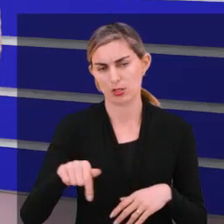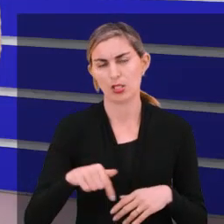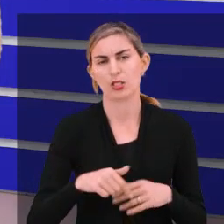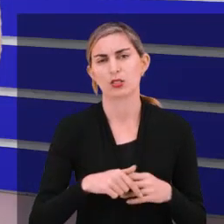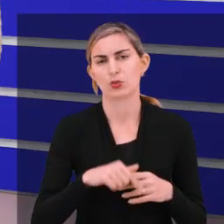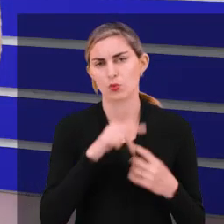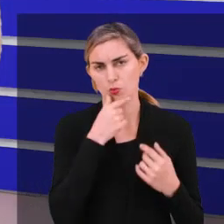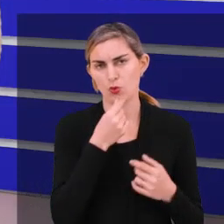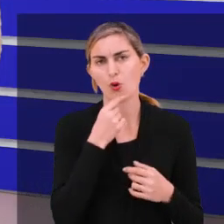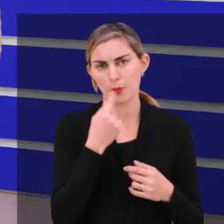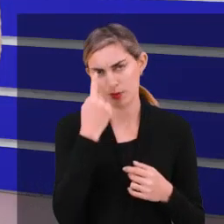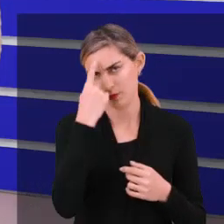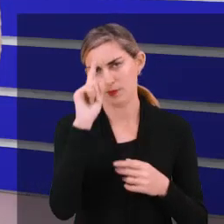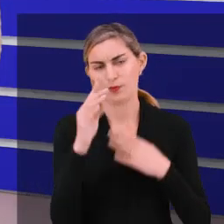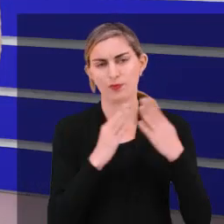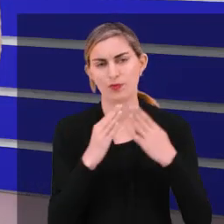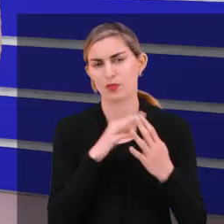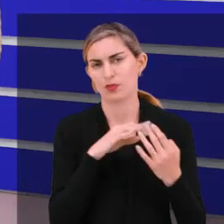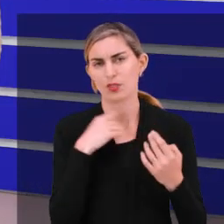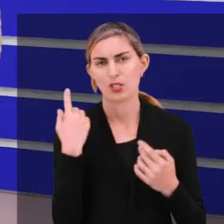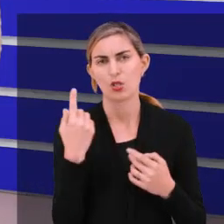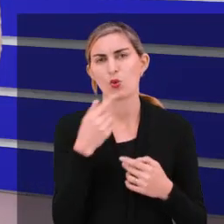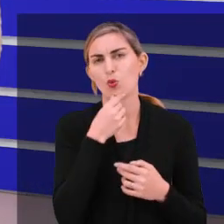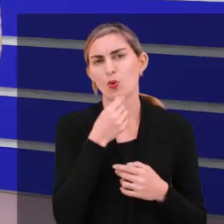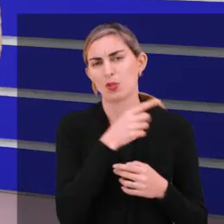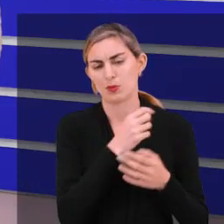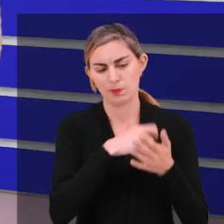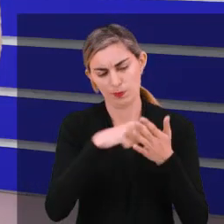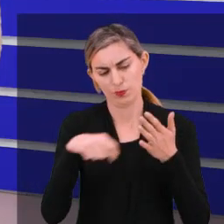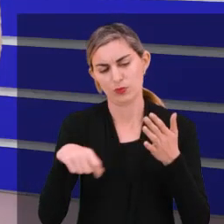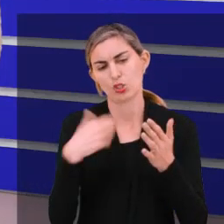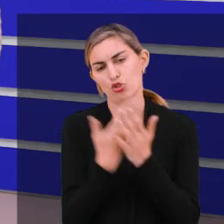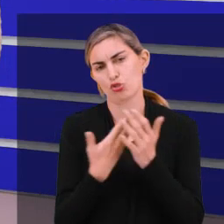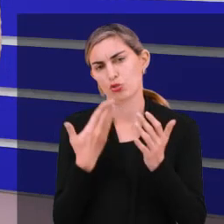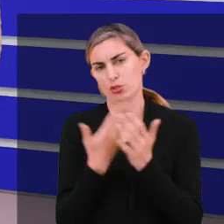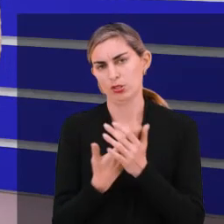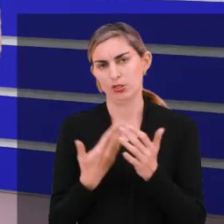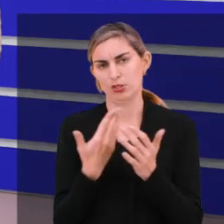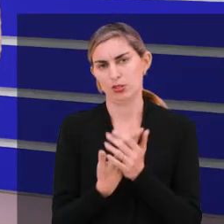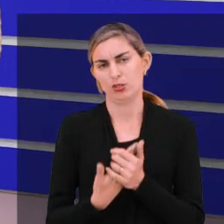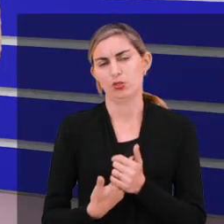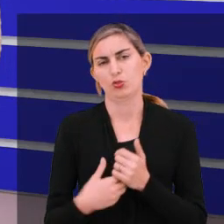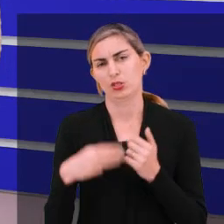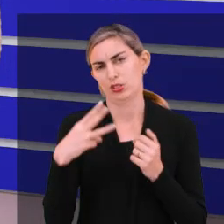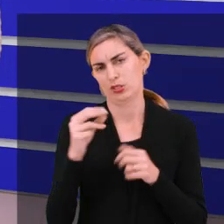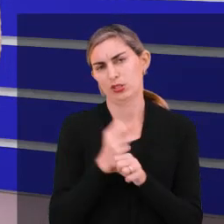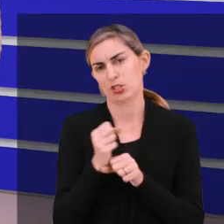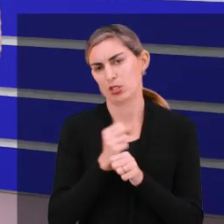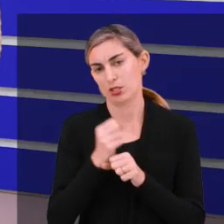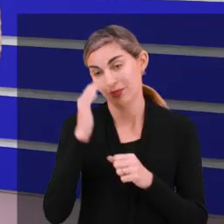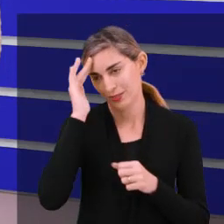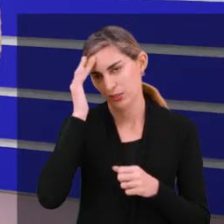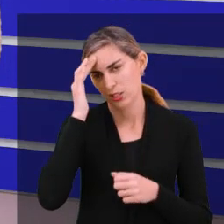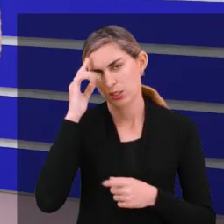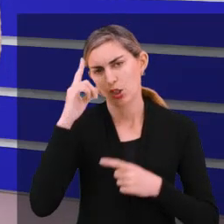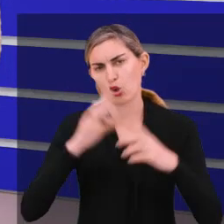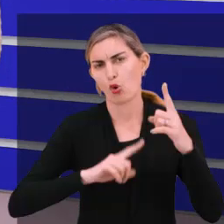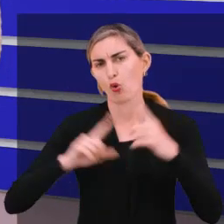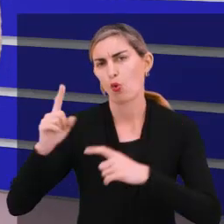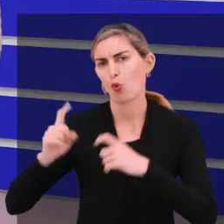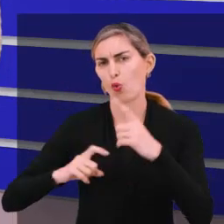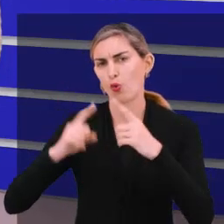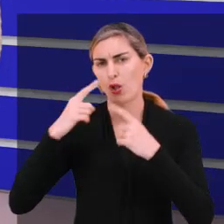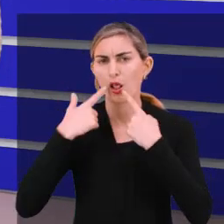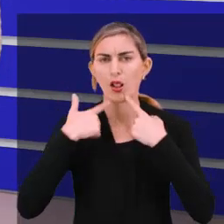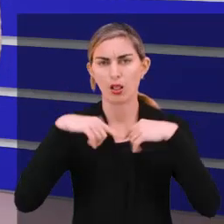2017, né? E ele passou 30 anos da vida dele estudando e tentando compreender os conflitos, né?